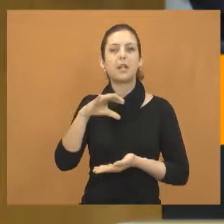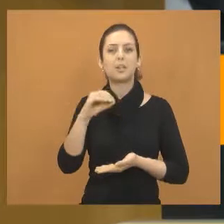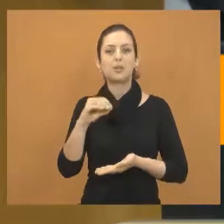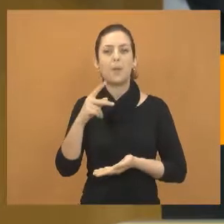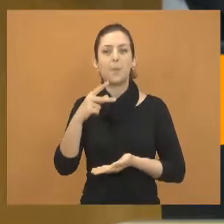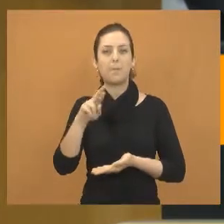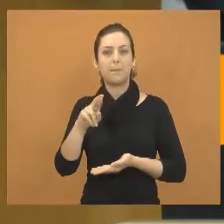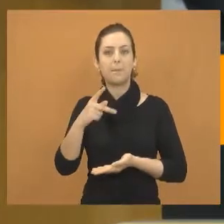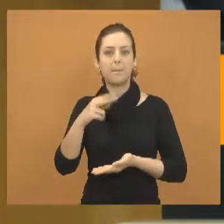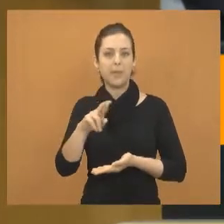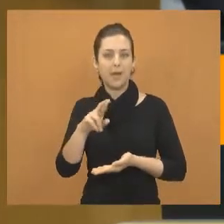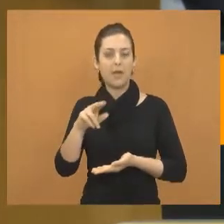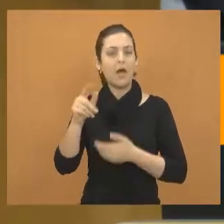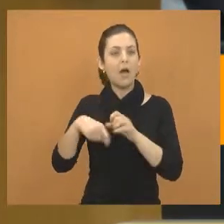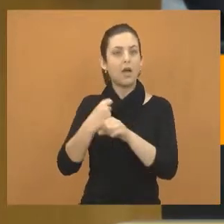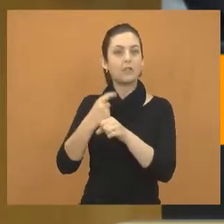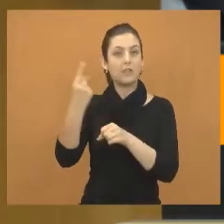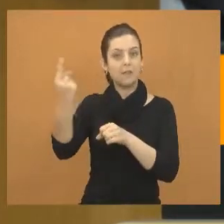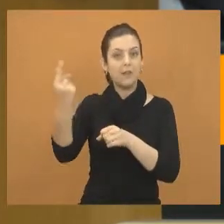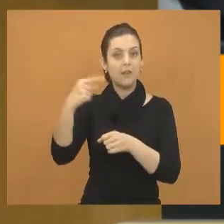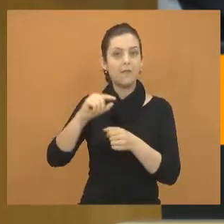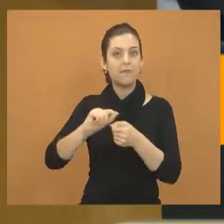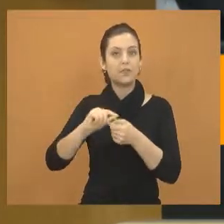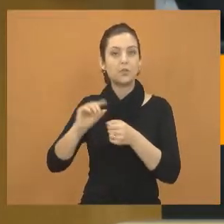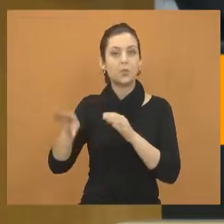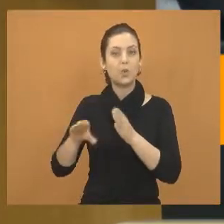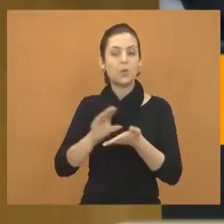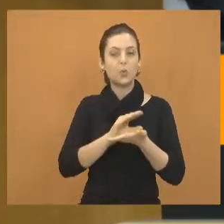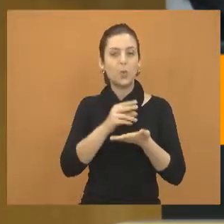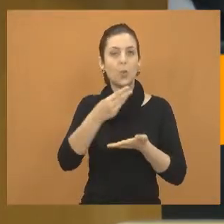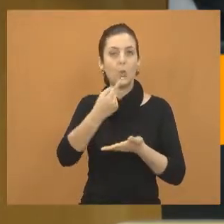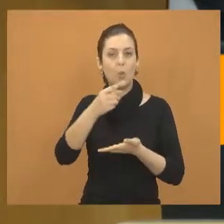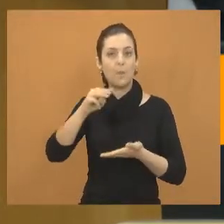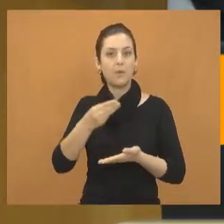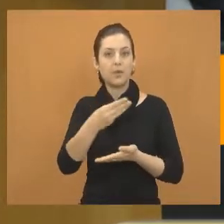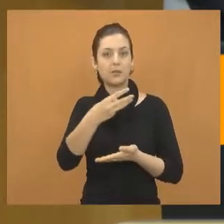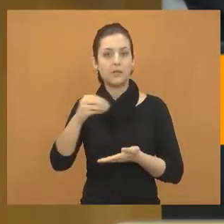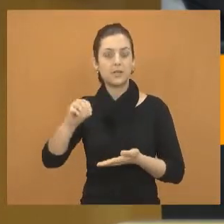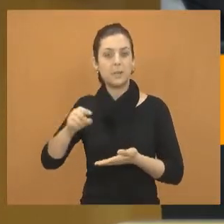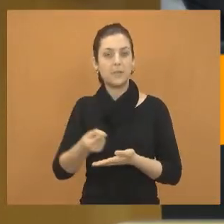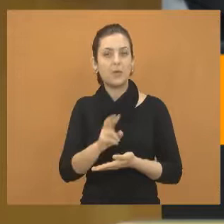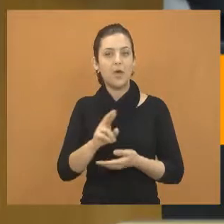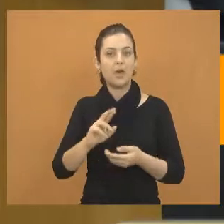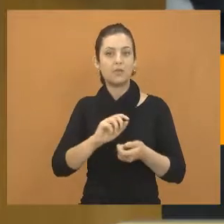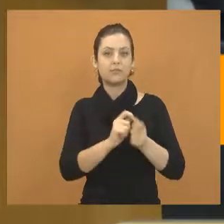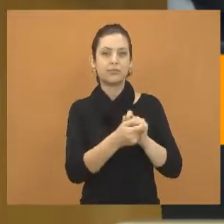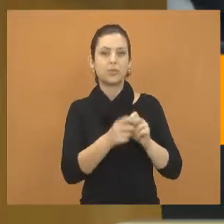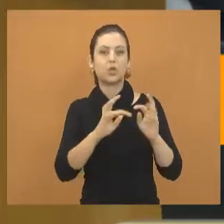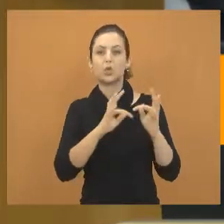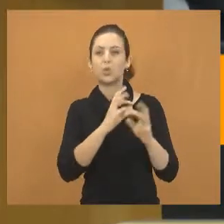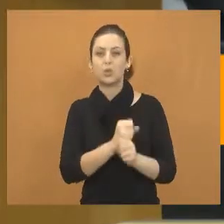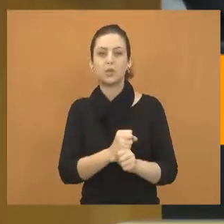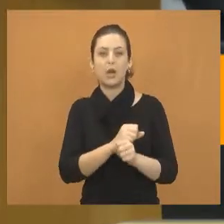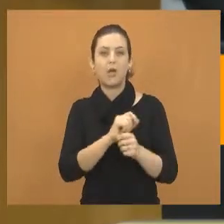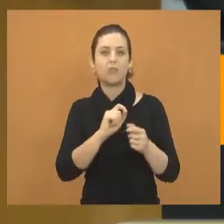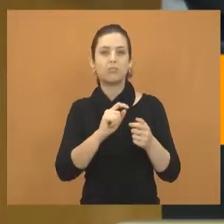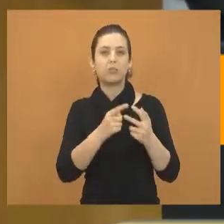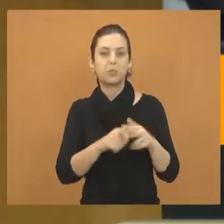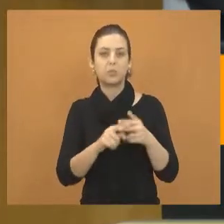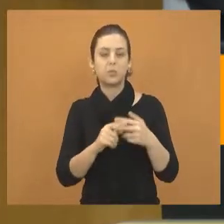do PR, que o ano que vem fará para a gente uma emenda de R$1.300.000 para a reforma total do pronto-socorro da Santa